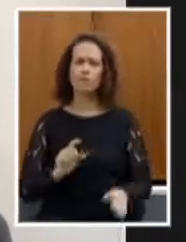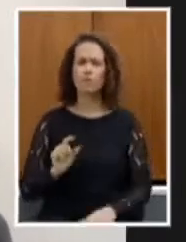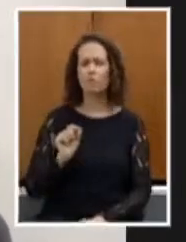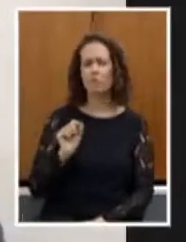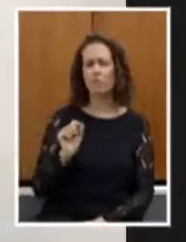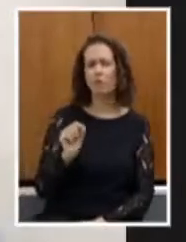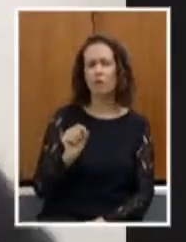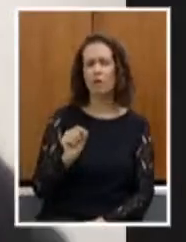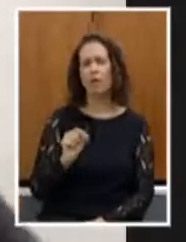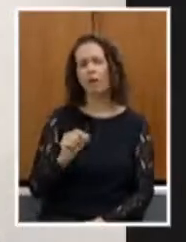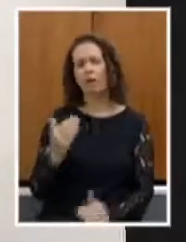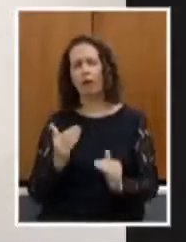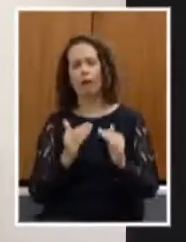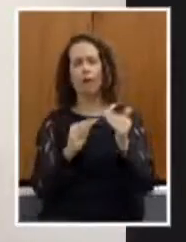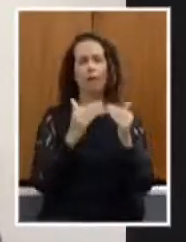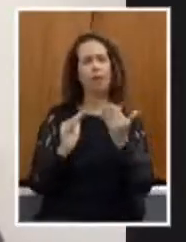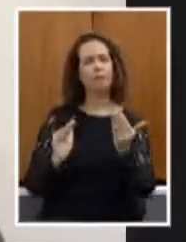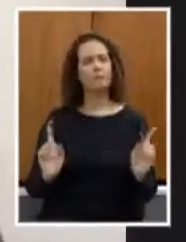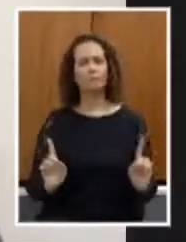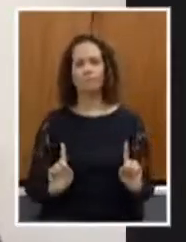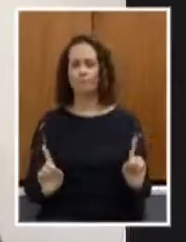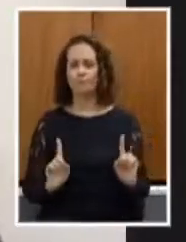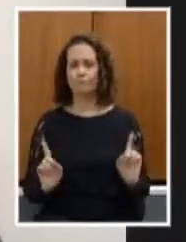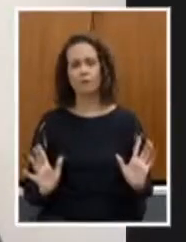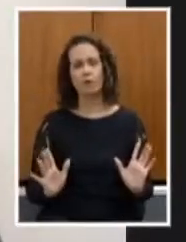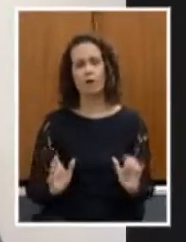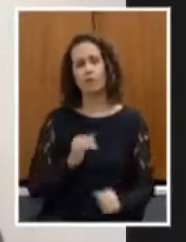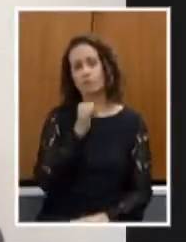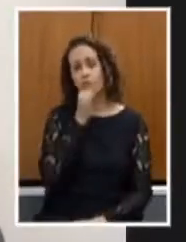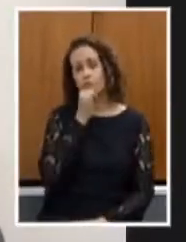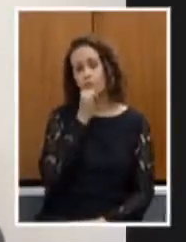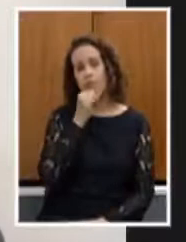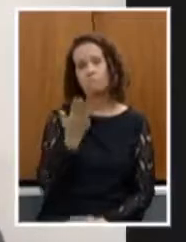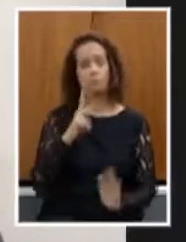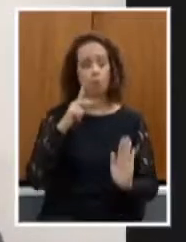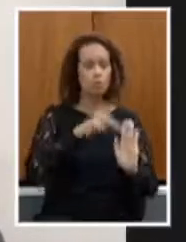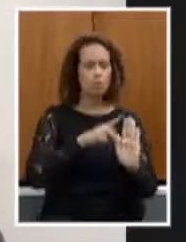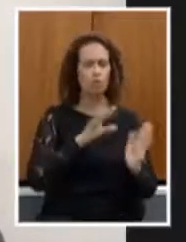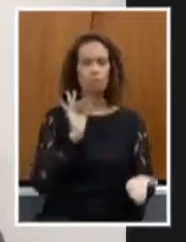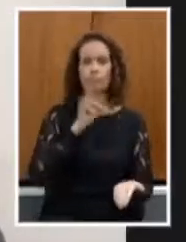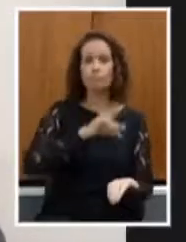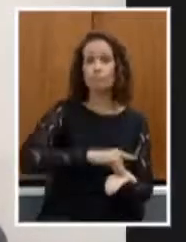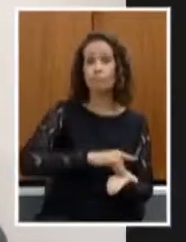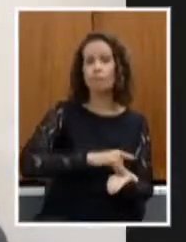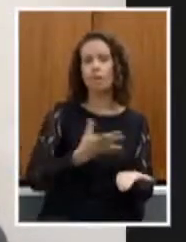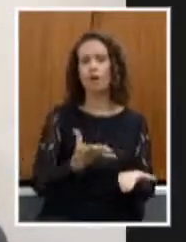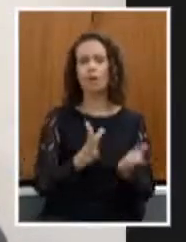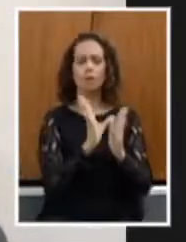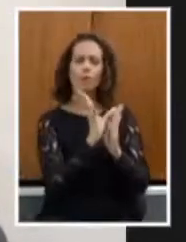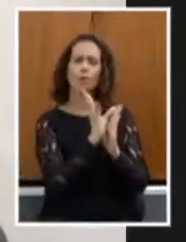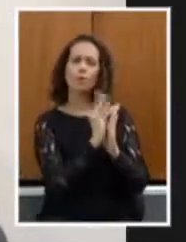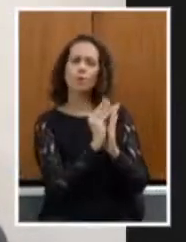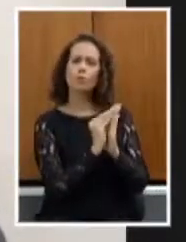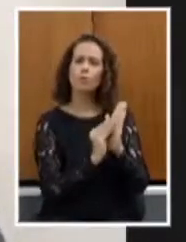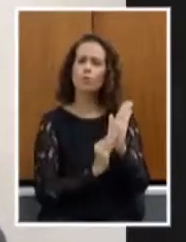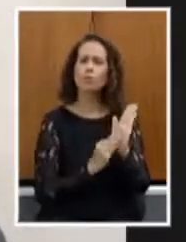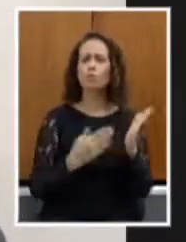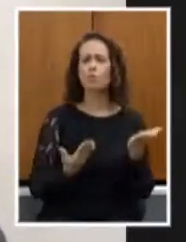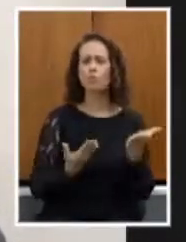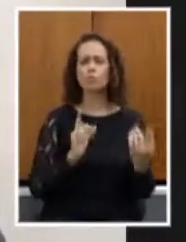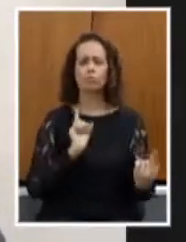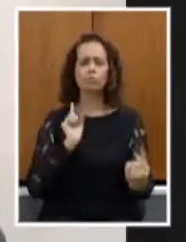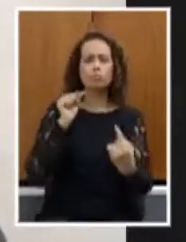uma discordância em relação ao projeto original, ao conteúdo e à intencionalidade